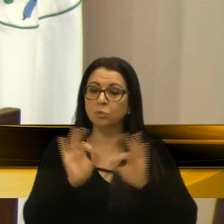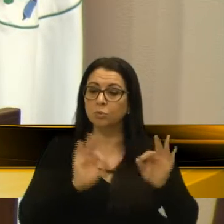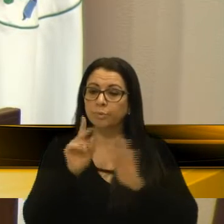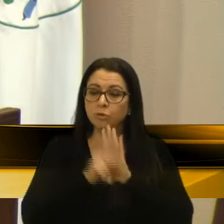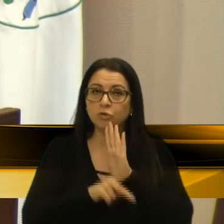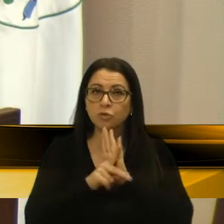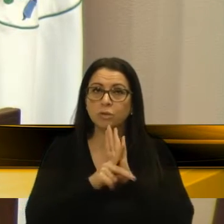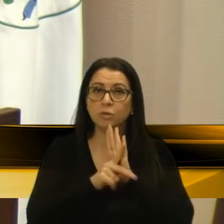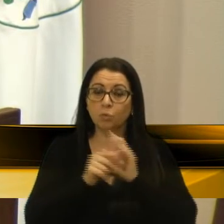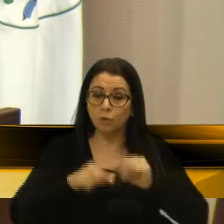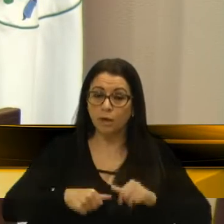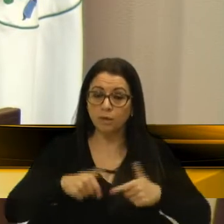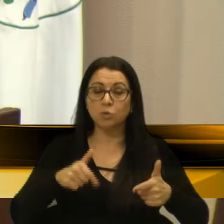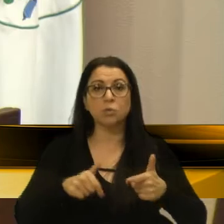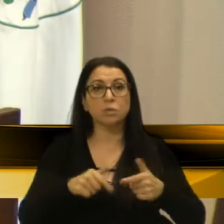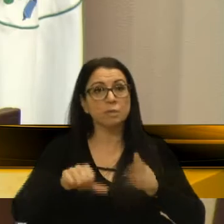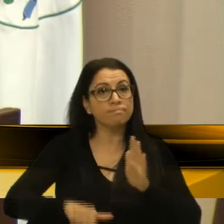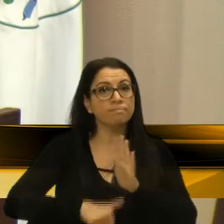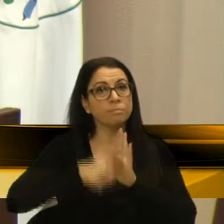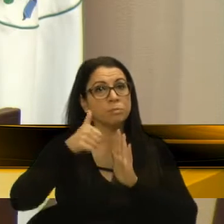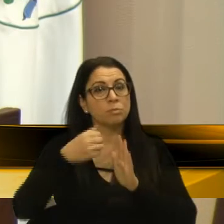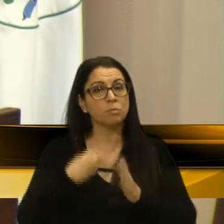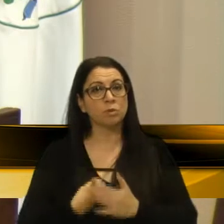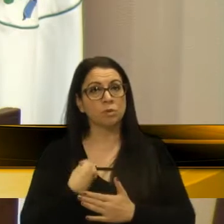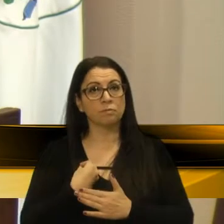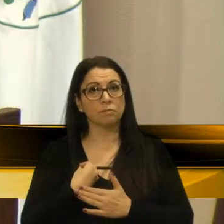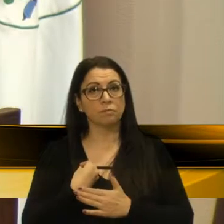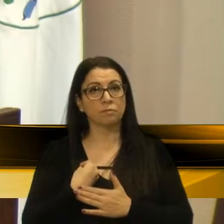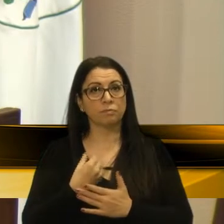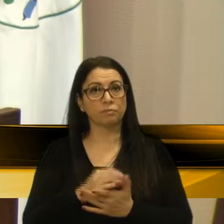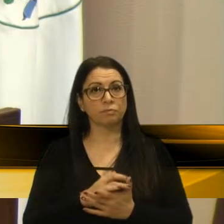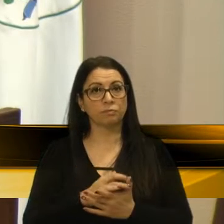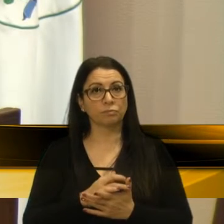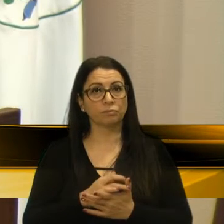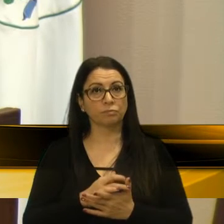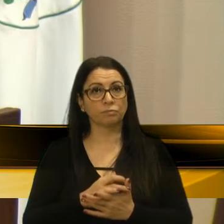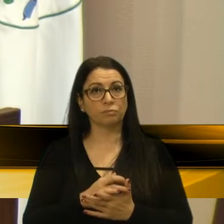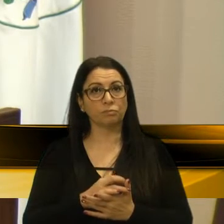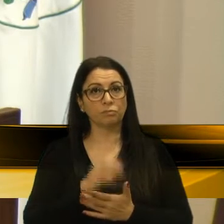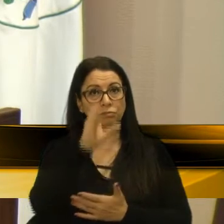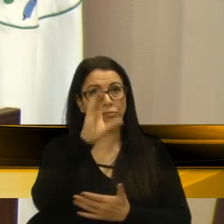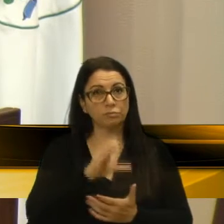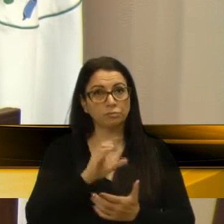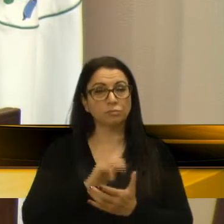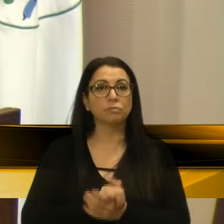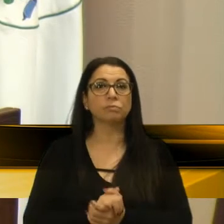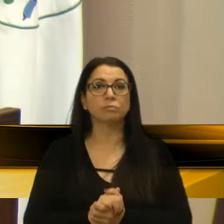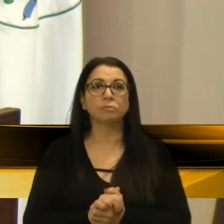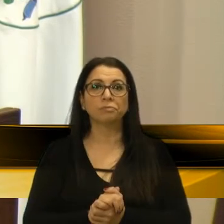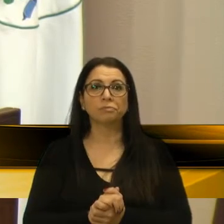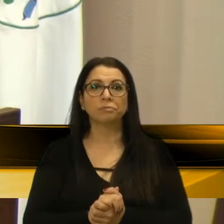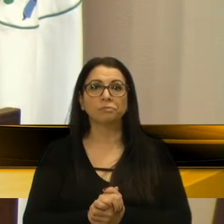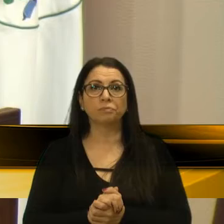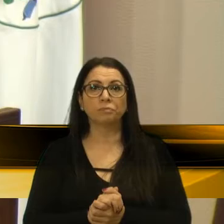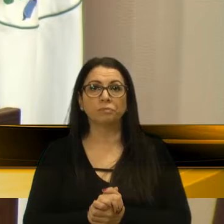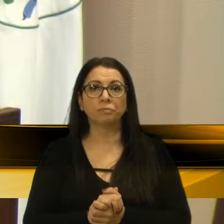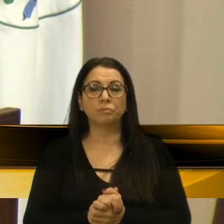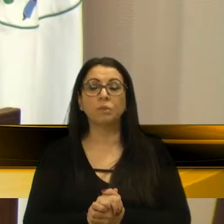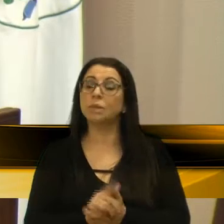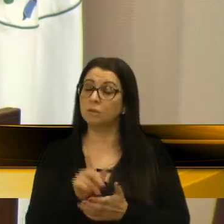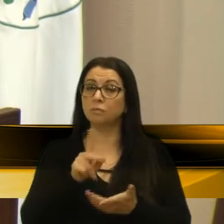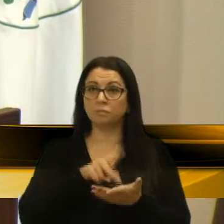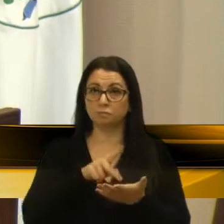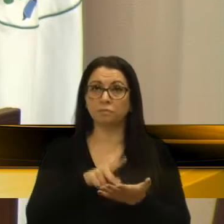e ações que melhoram a vida de seu cidadão. Então, de